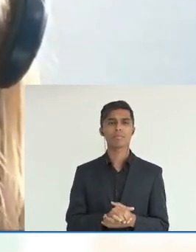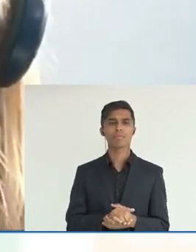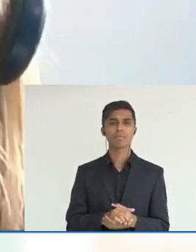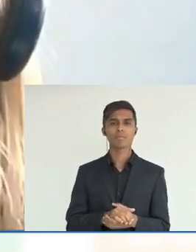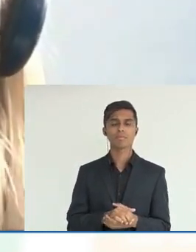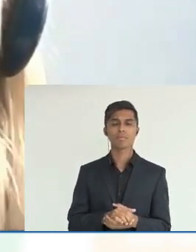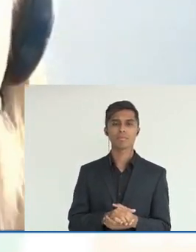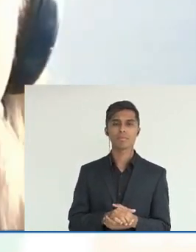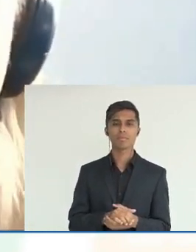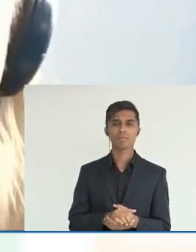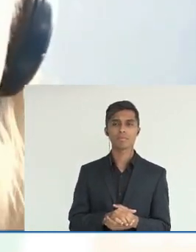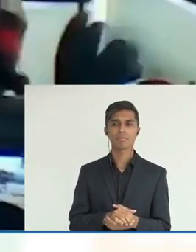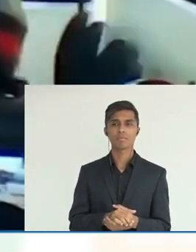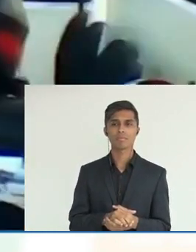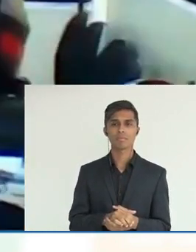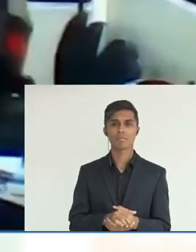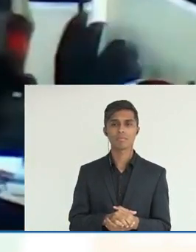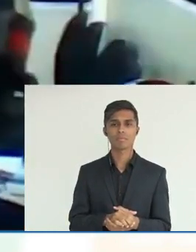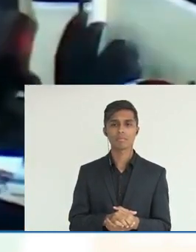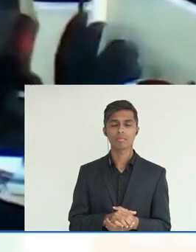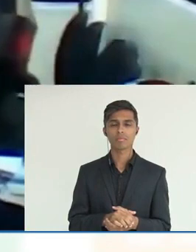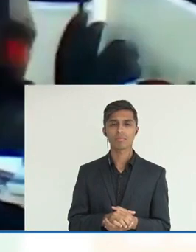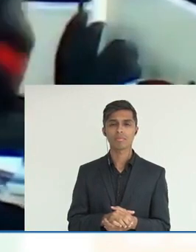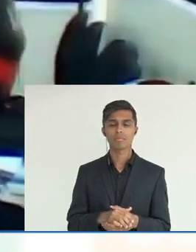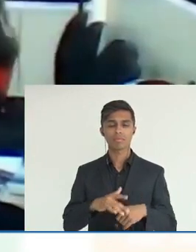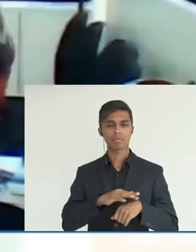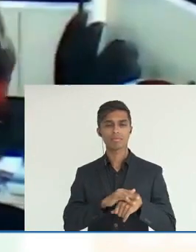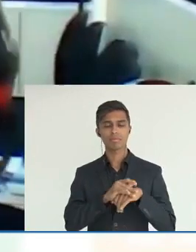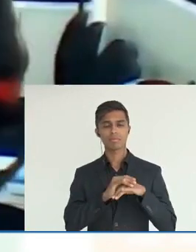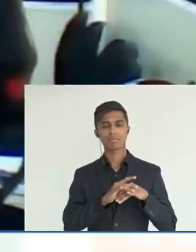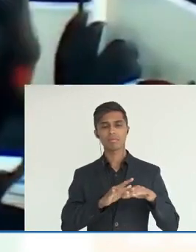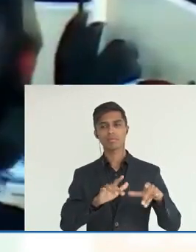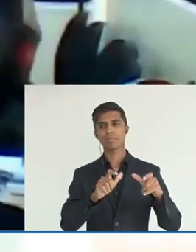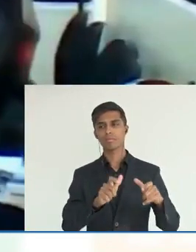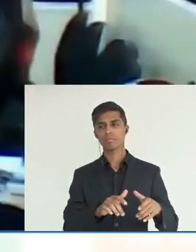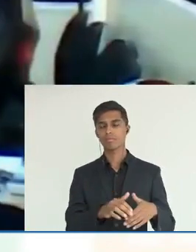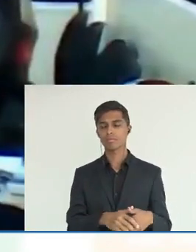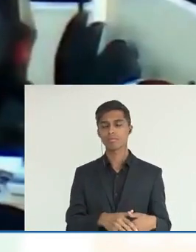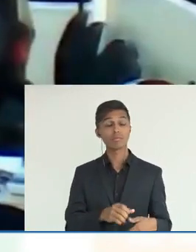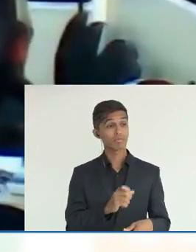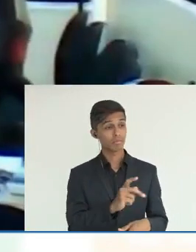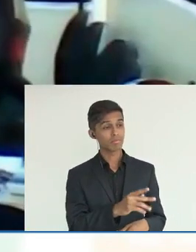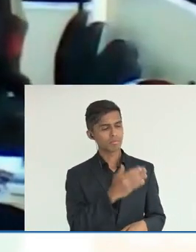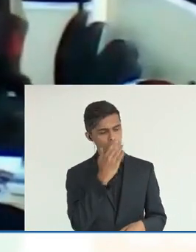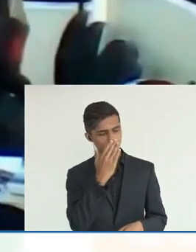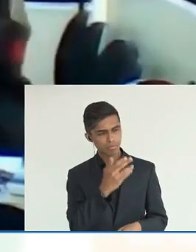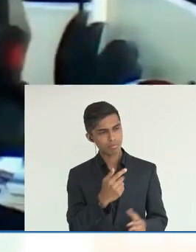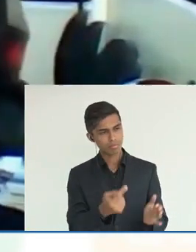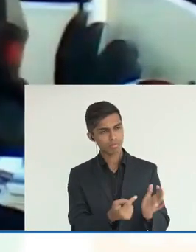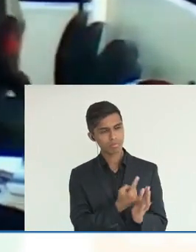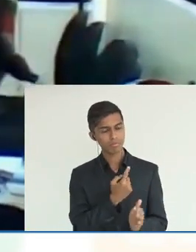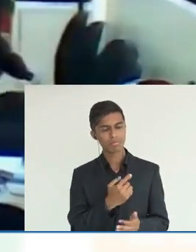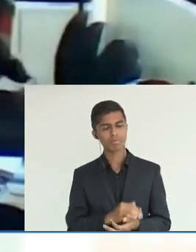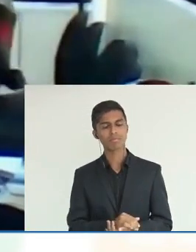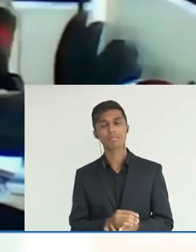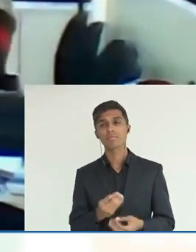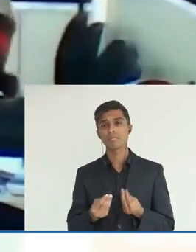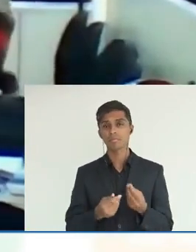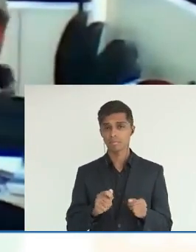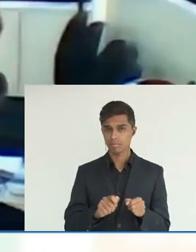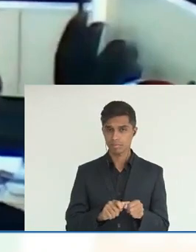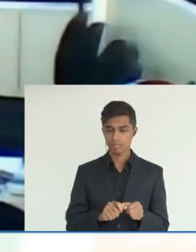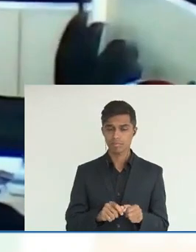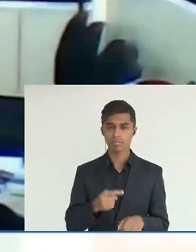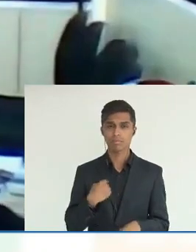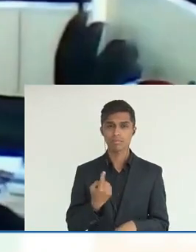mecanismos? Tá bom. Obrigado pela pergunta, também muito importante. O que a gente faz? A gente